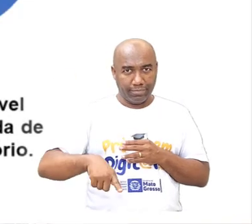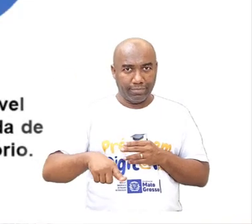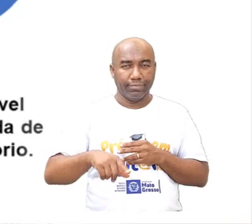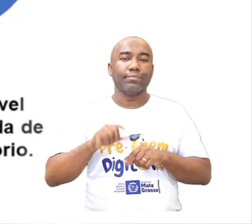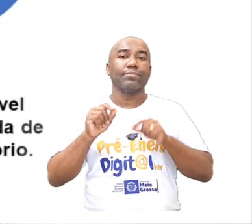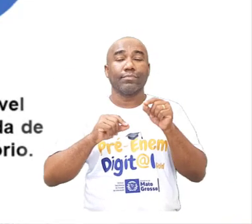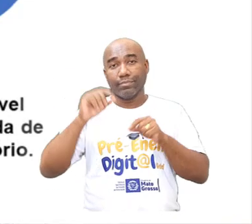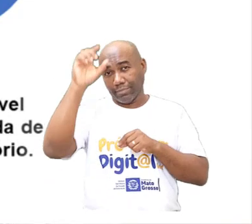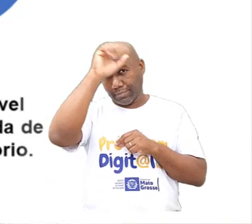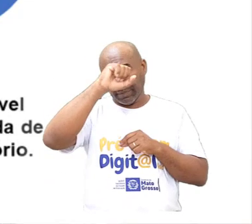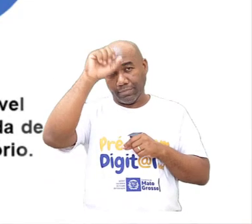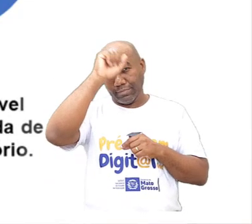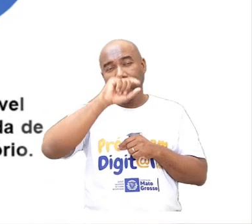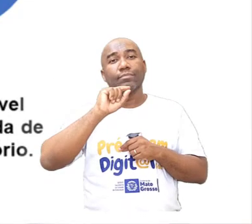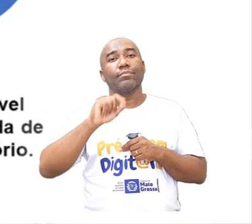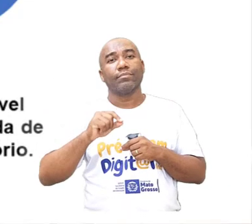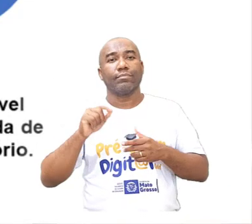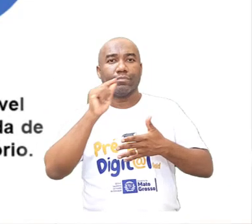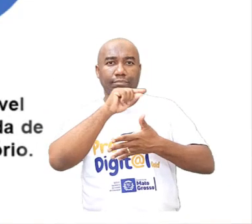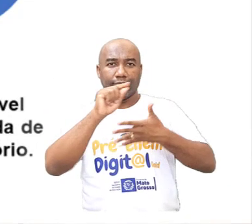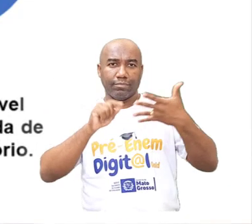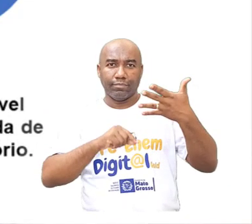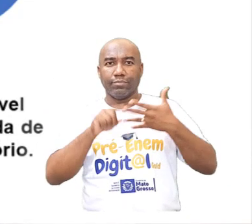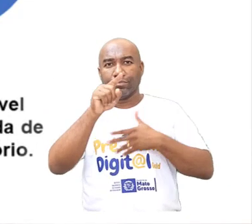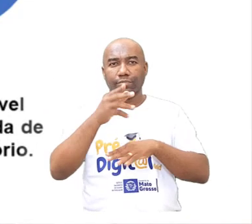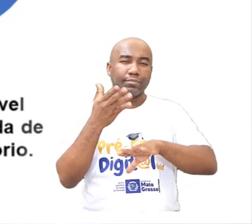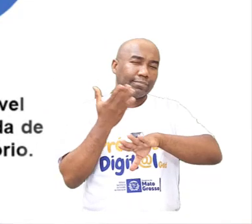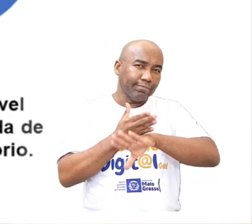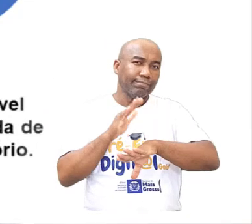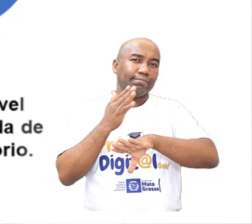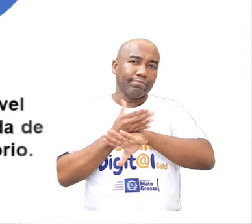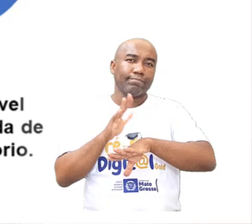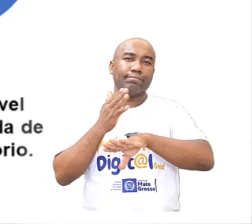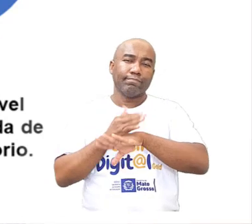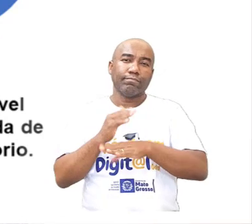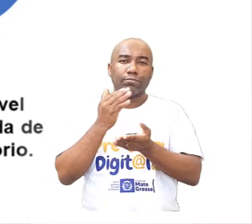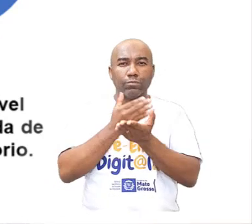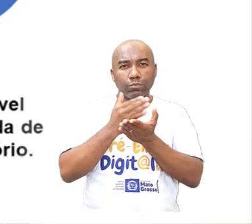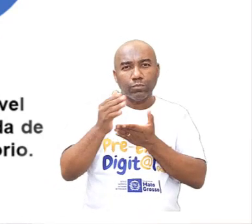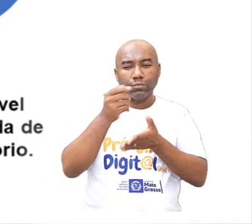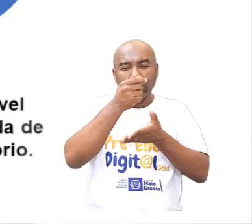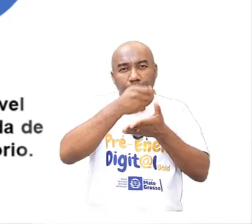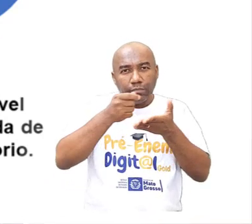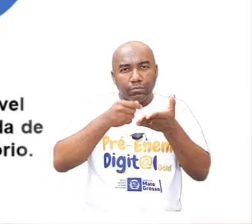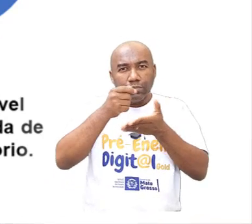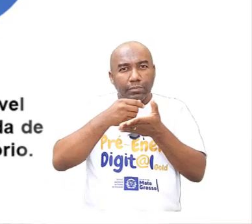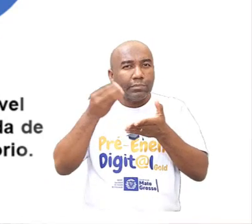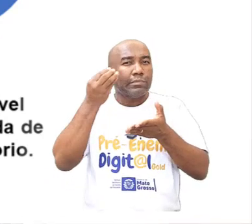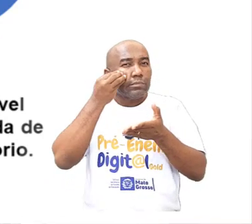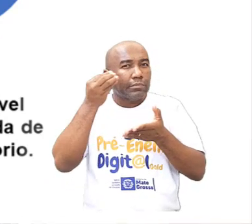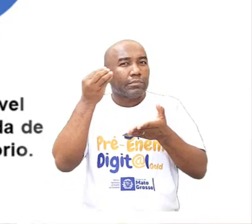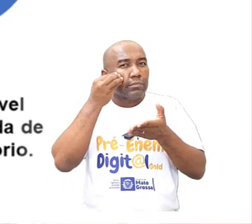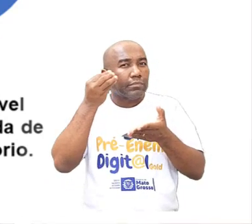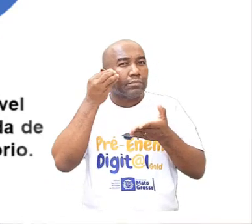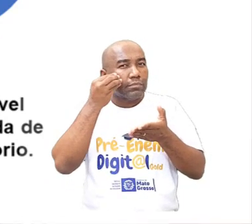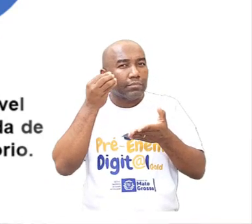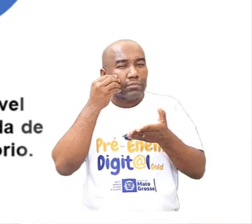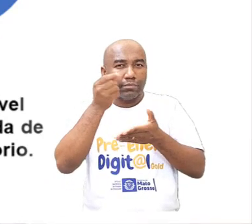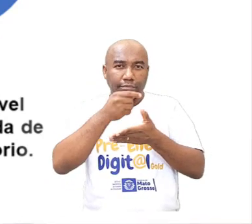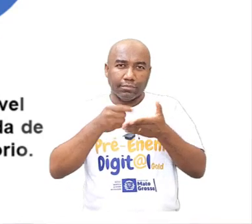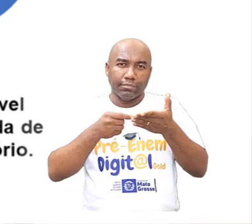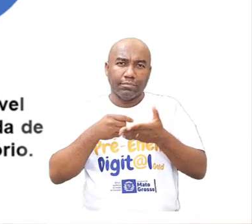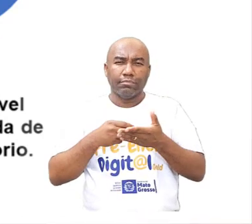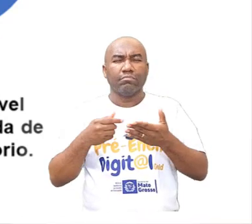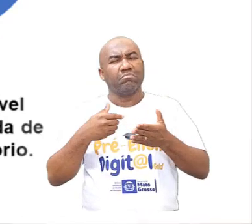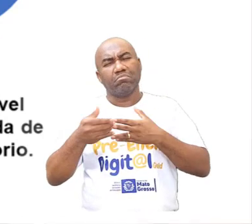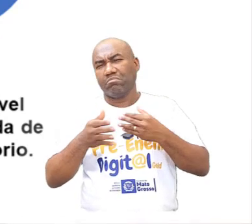Vamos revisar o que aprendemos hoje? Eu gostaria que você começasse a sua introdução fazendo uma curta